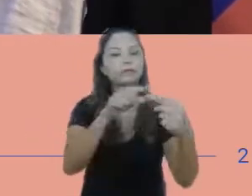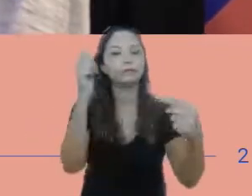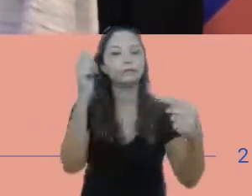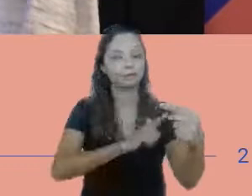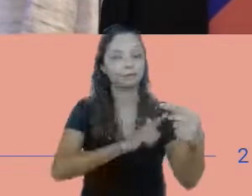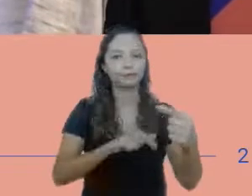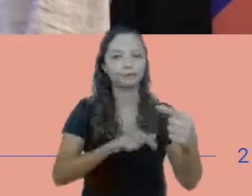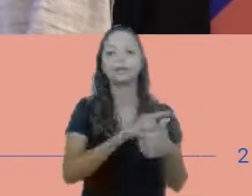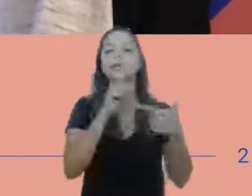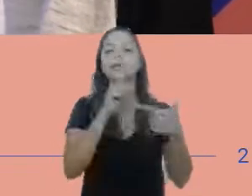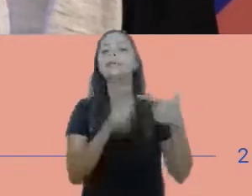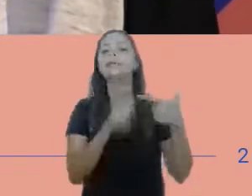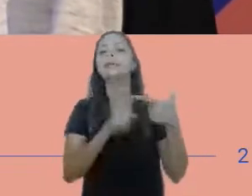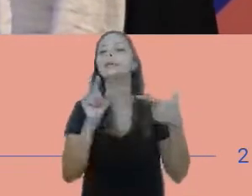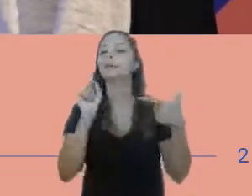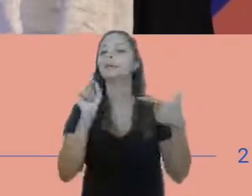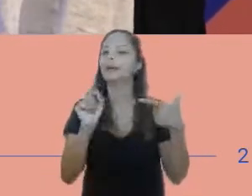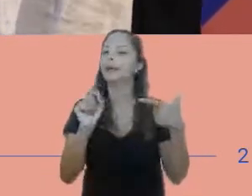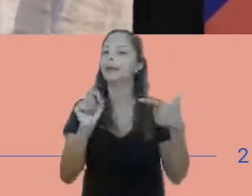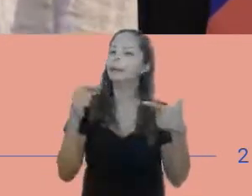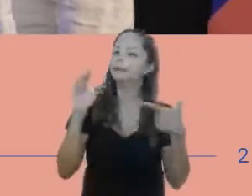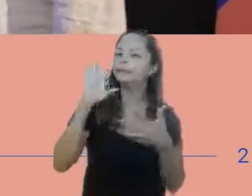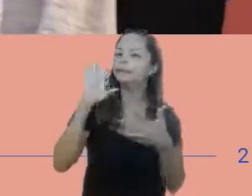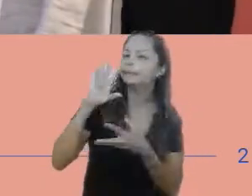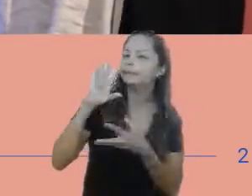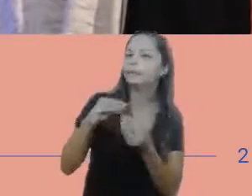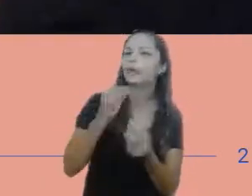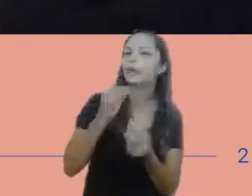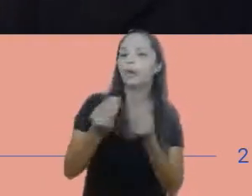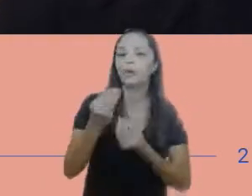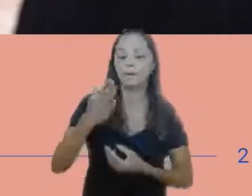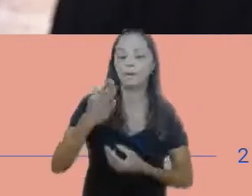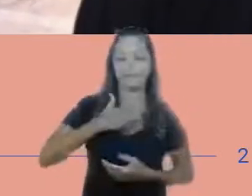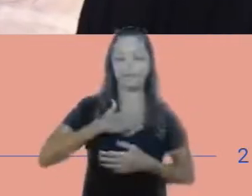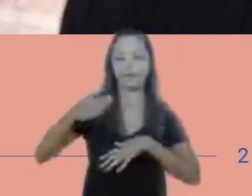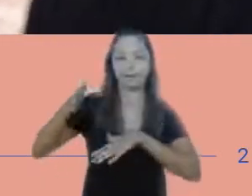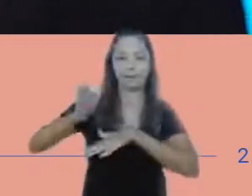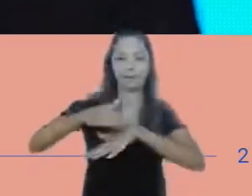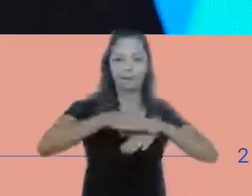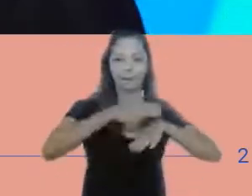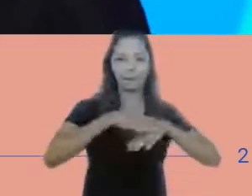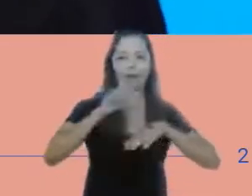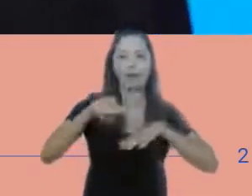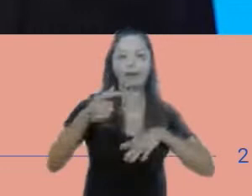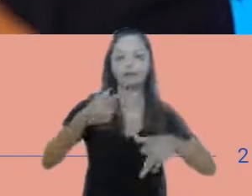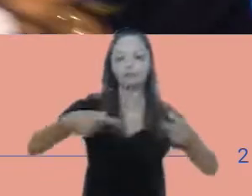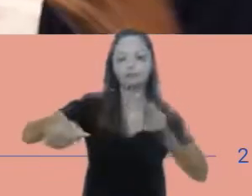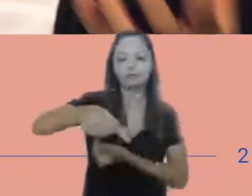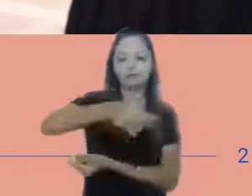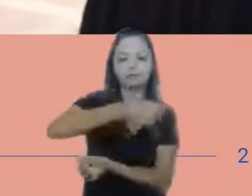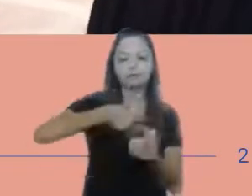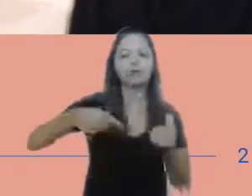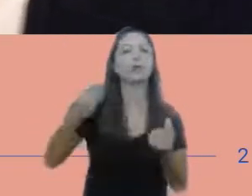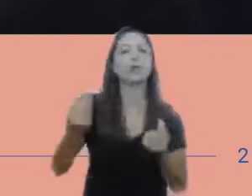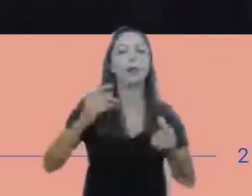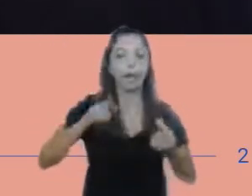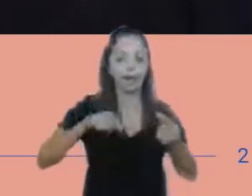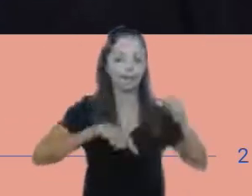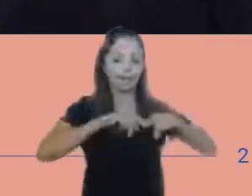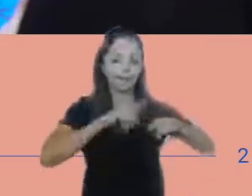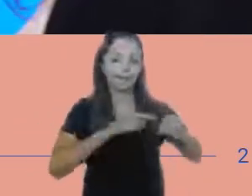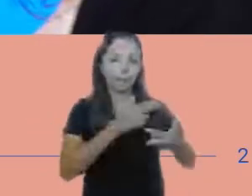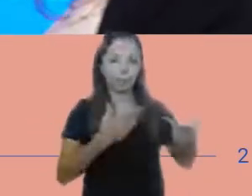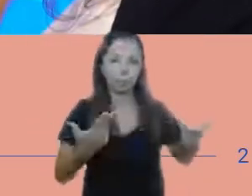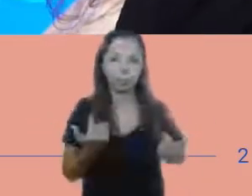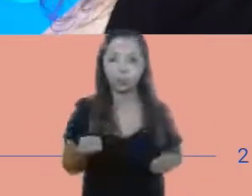tentar entender Qual que é o melhor modelo circular para sua realidade trabalhar com produto trabalhar com material trabalhar com a sua cadeia com